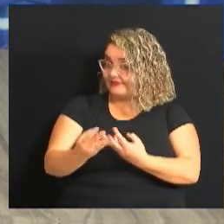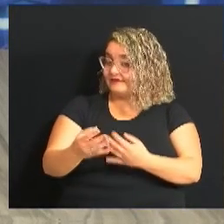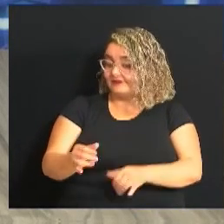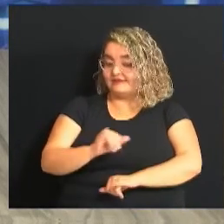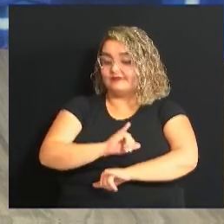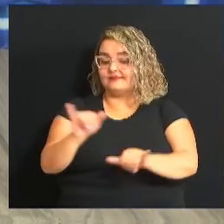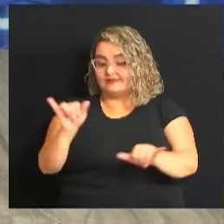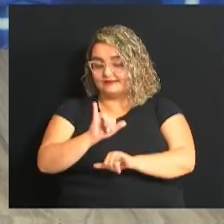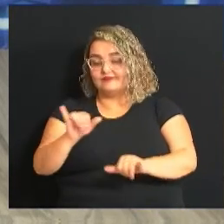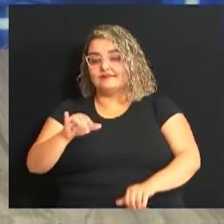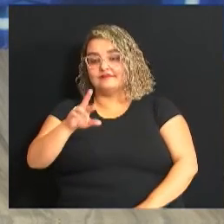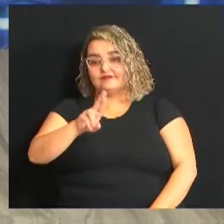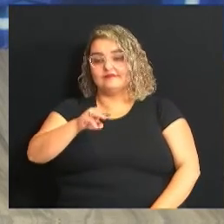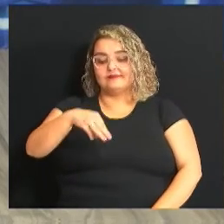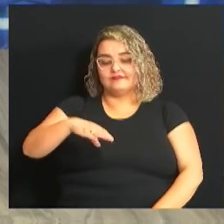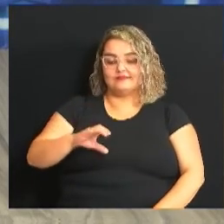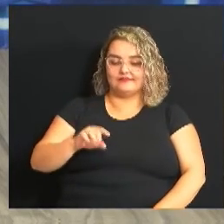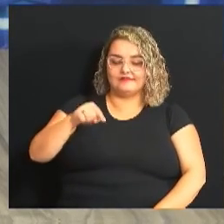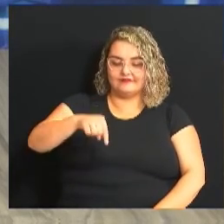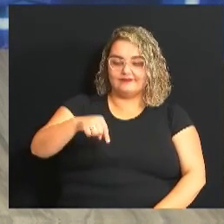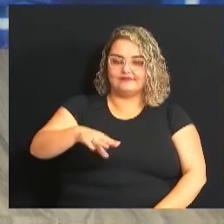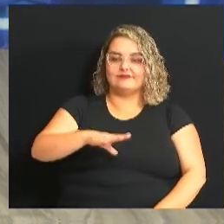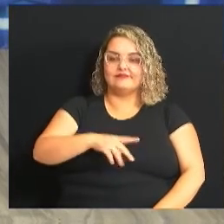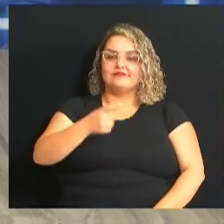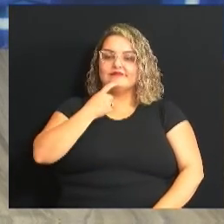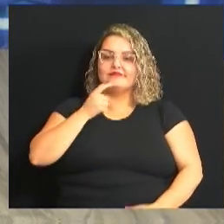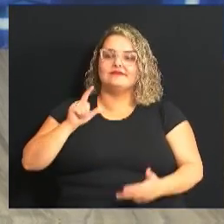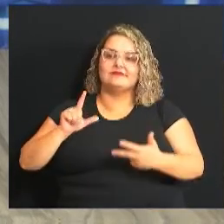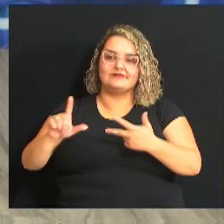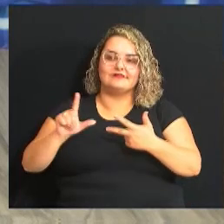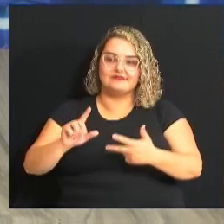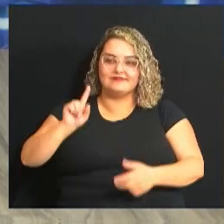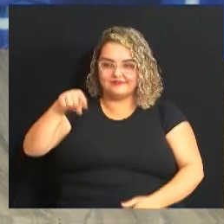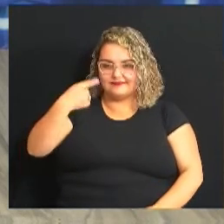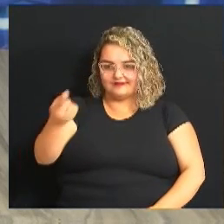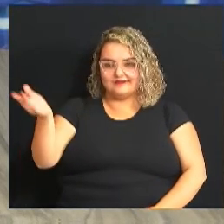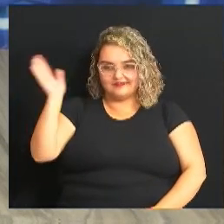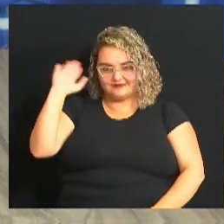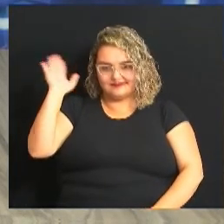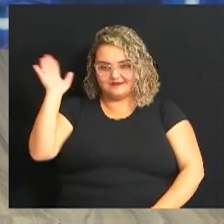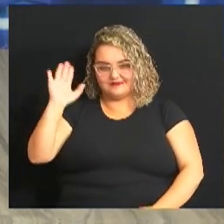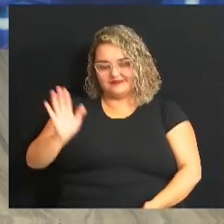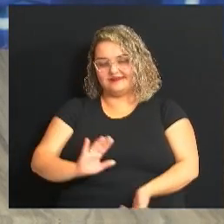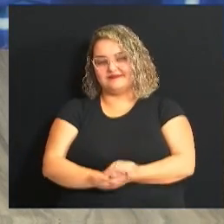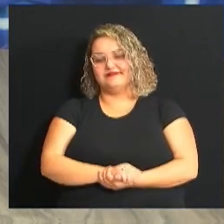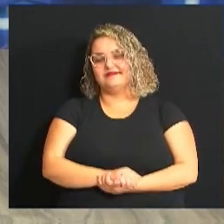aqui da metrópole de Campinas e, claro, do Legislativo. Até amanhã. Tchau, tchau.